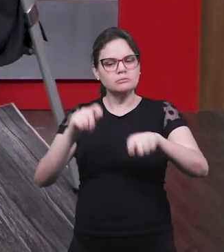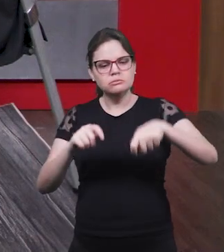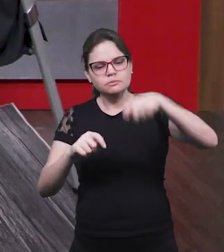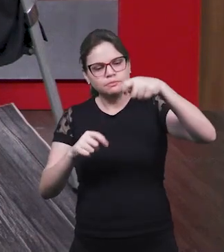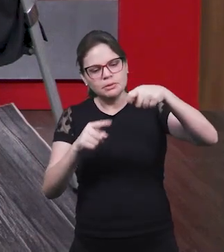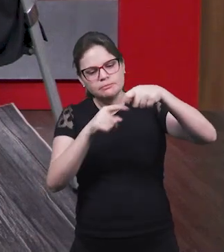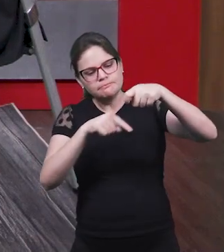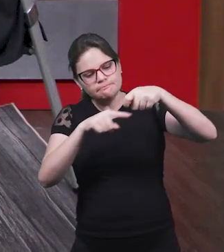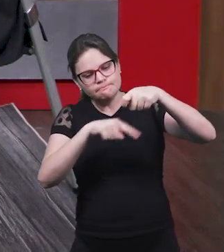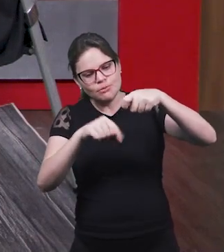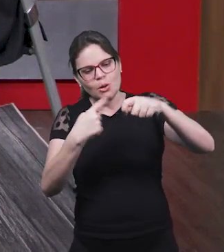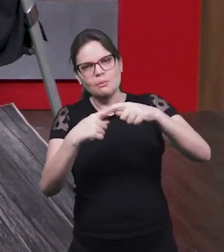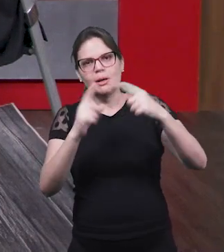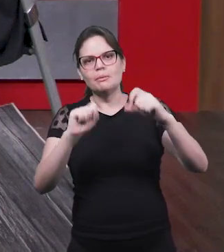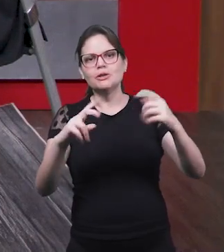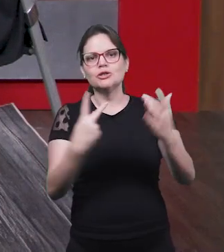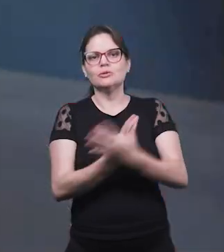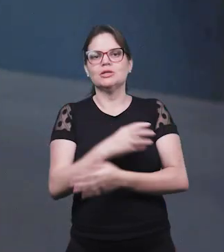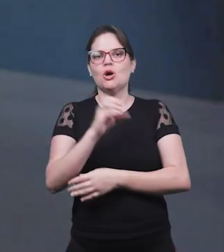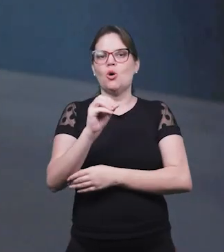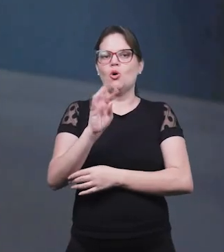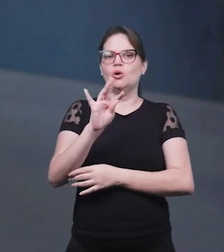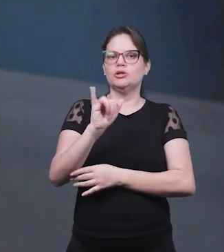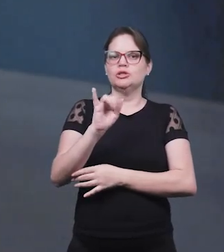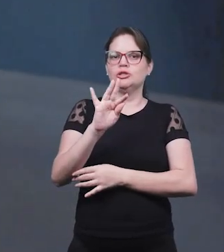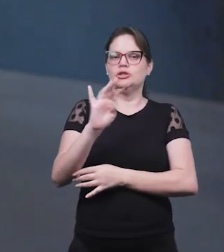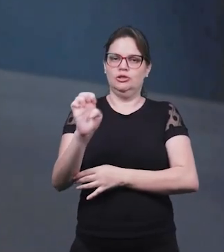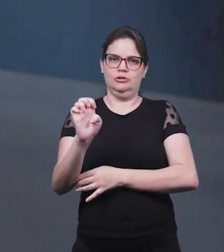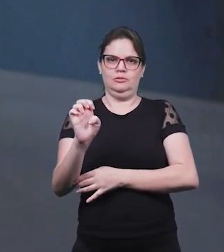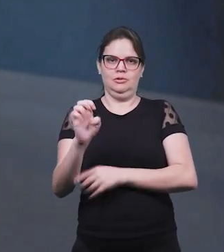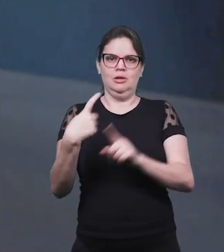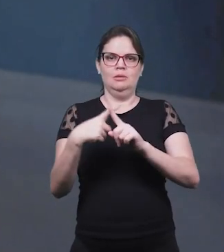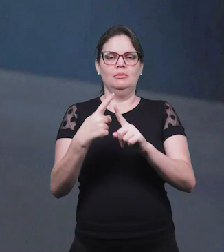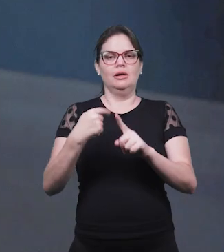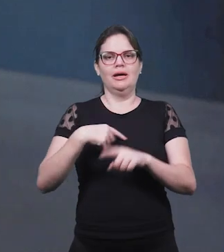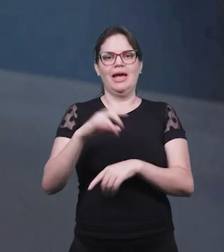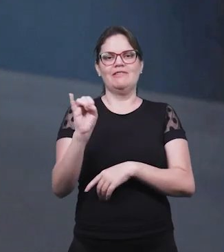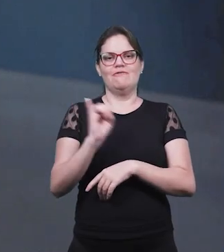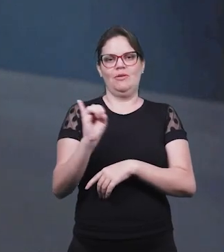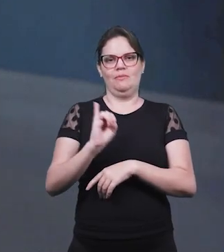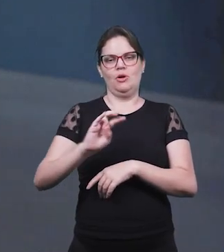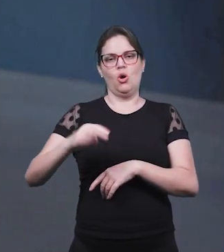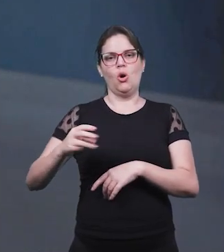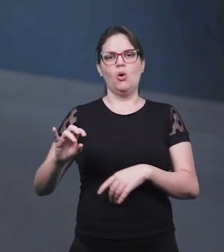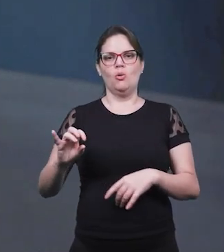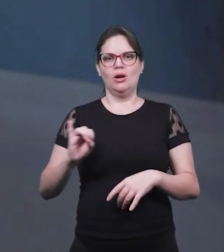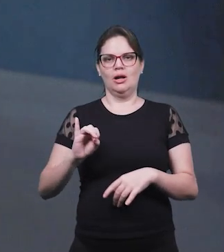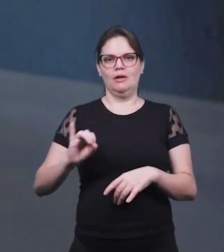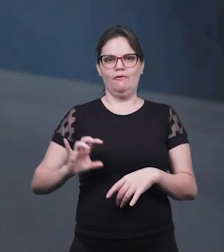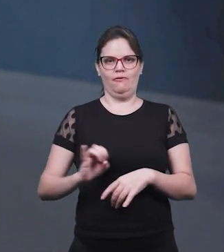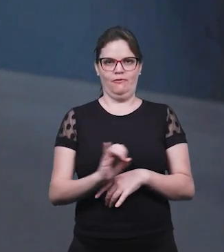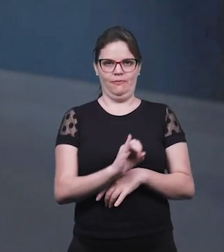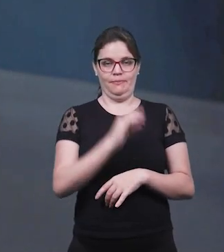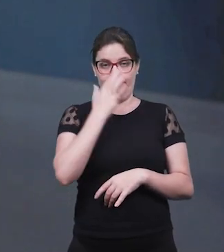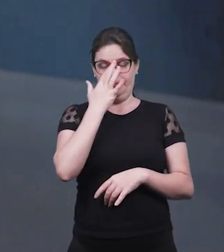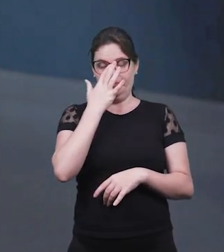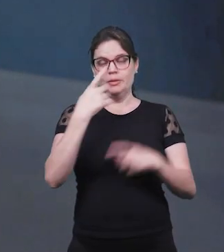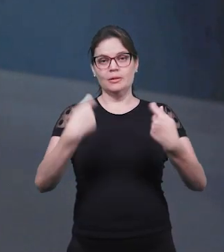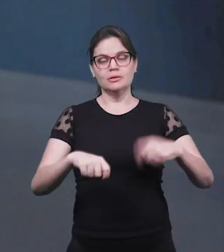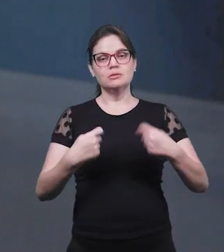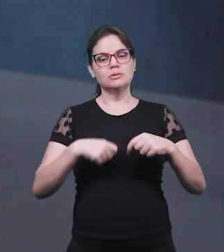dar otite, que é infecção e ou inflamação. Então a gente tem que se